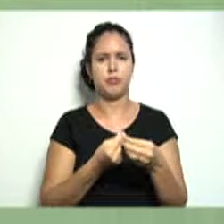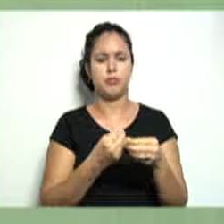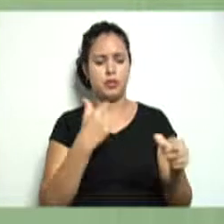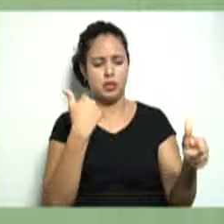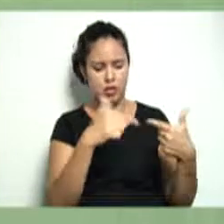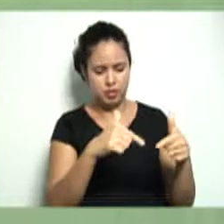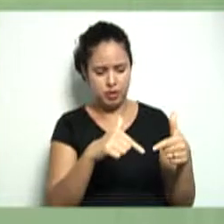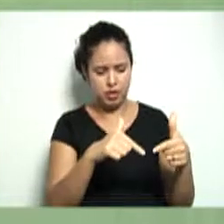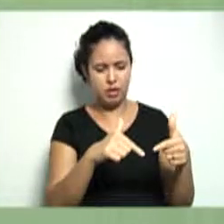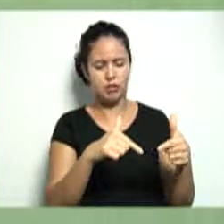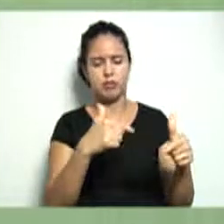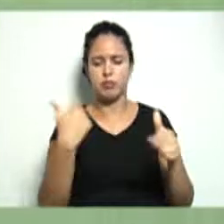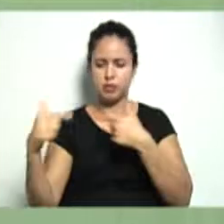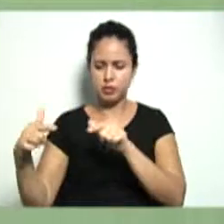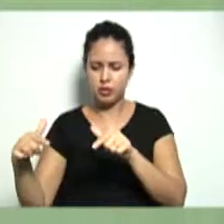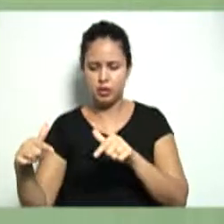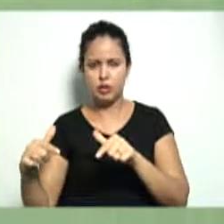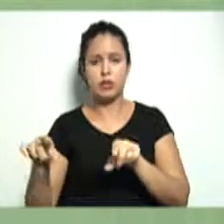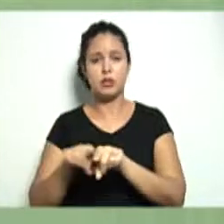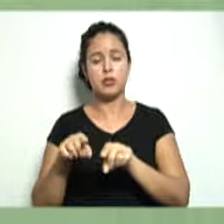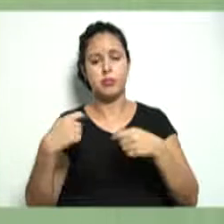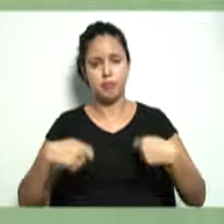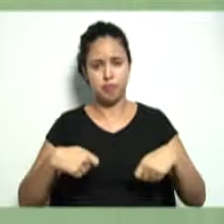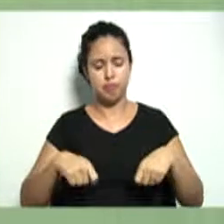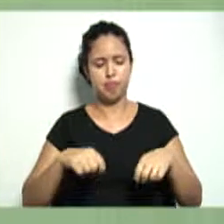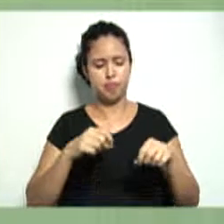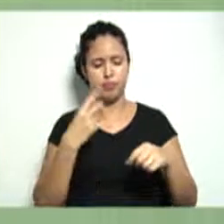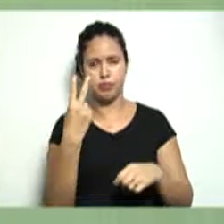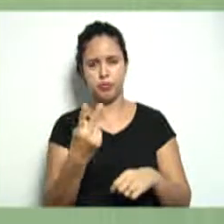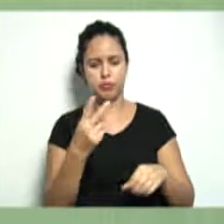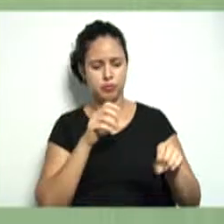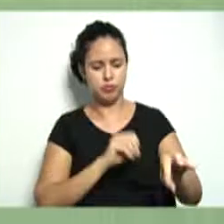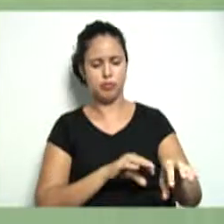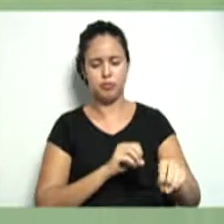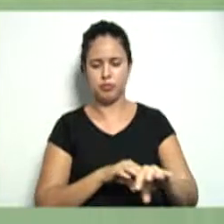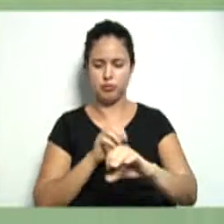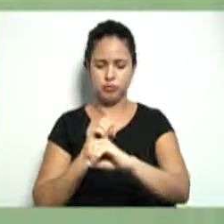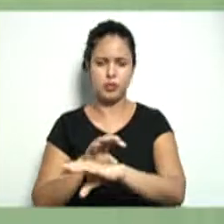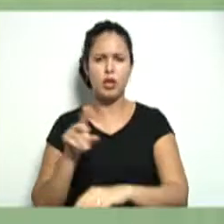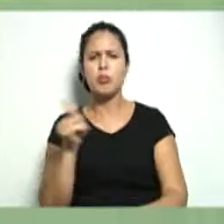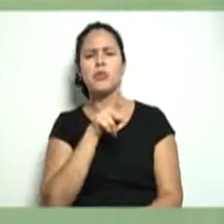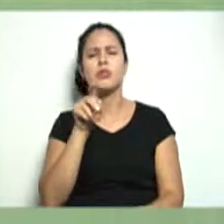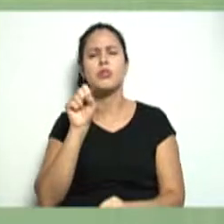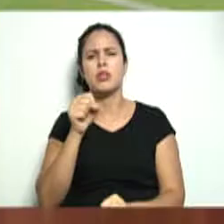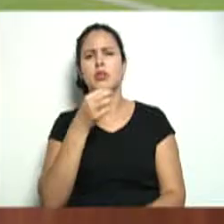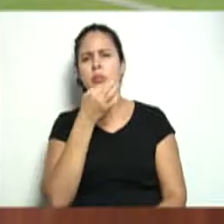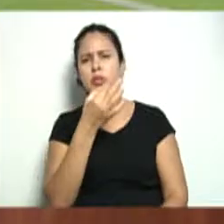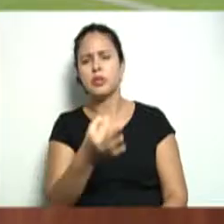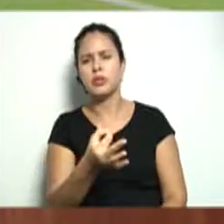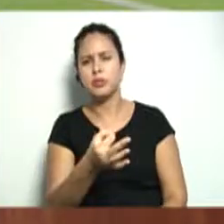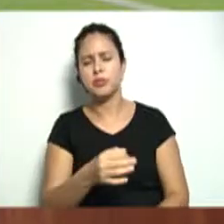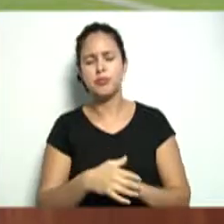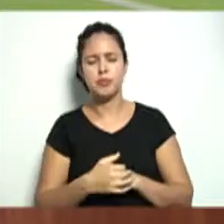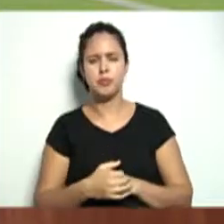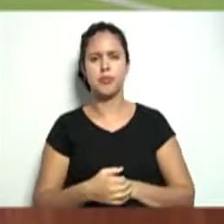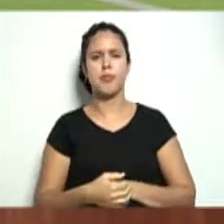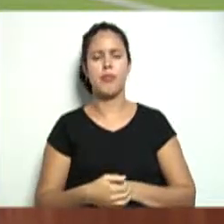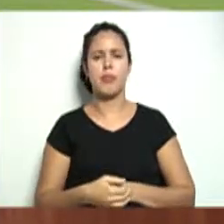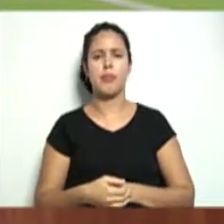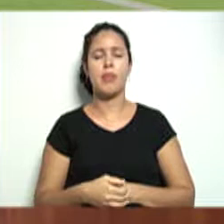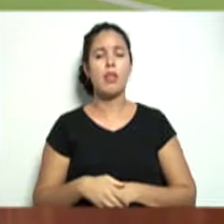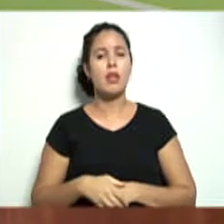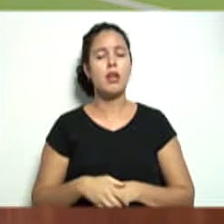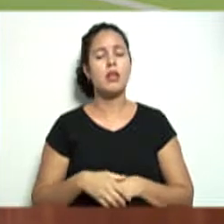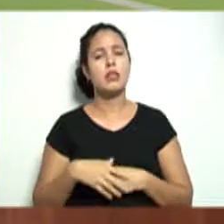ensinar a realizar esse trabalho. Professor Olienio, o senhor quer fazer algum comentário? Querido,